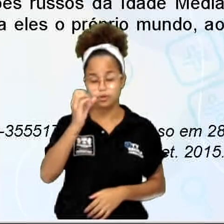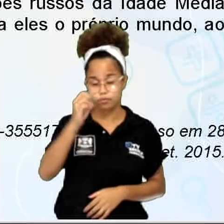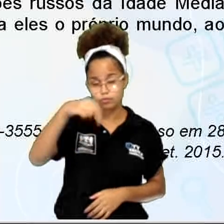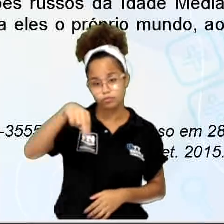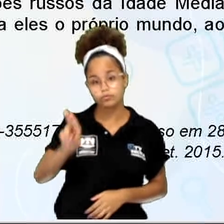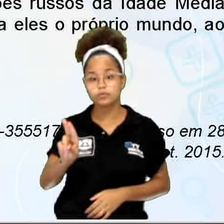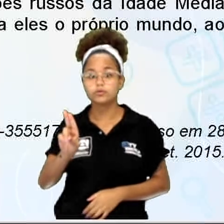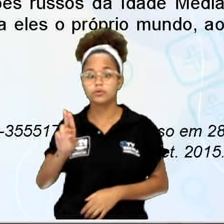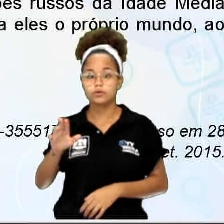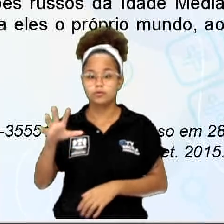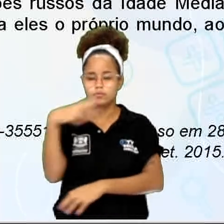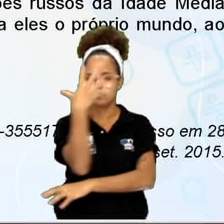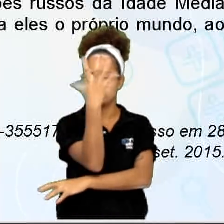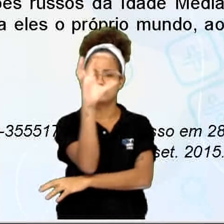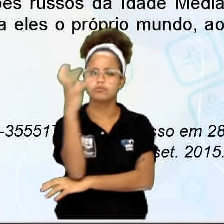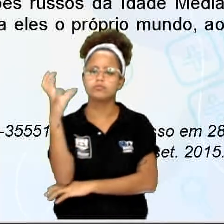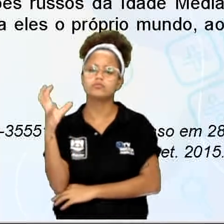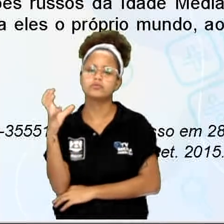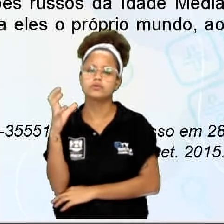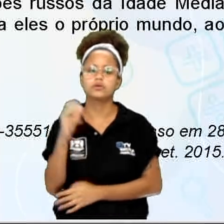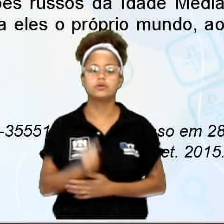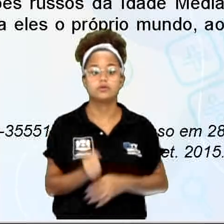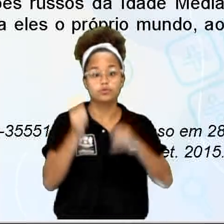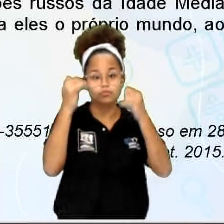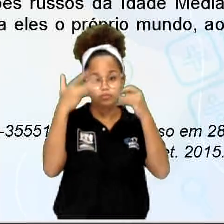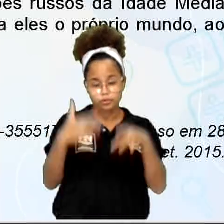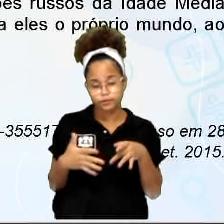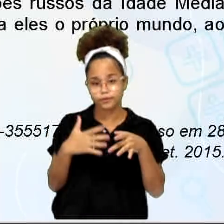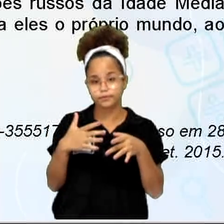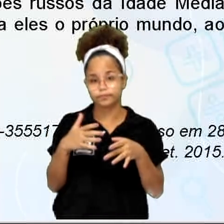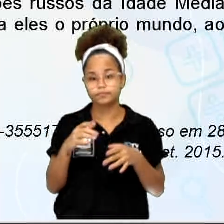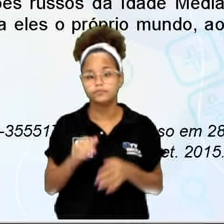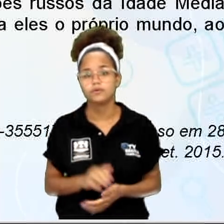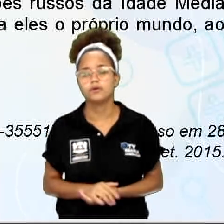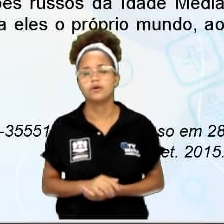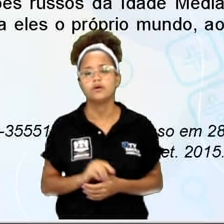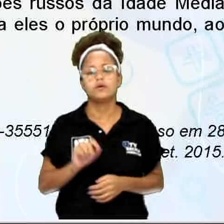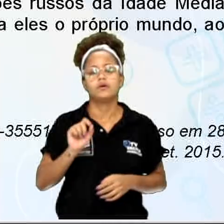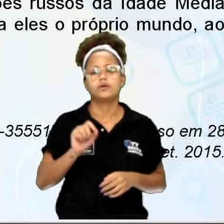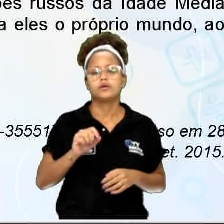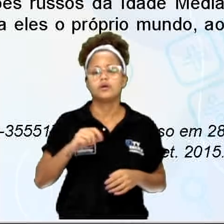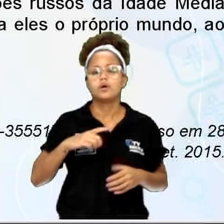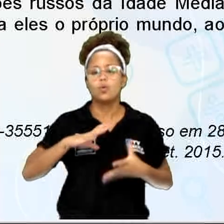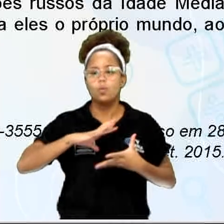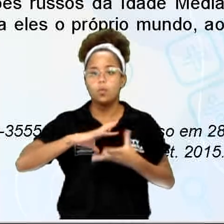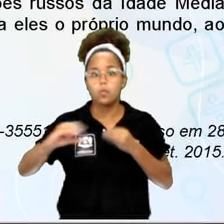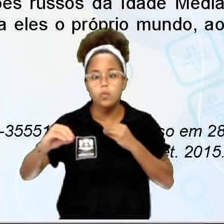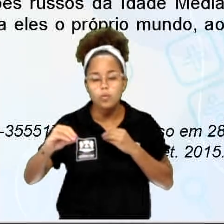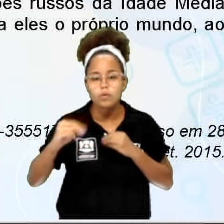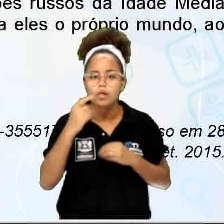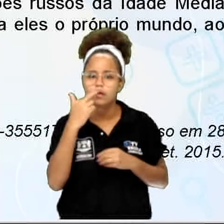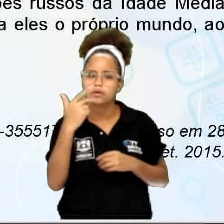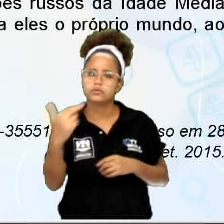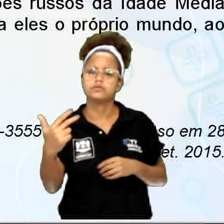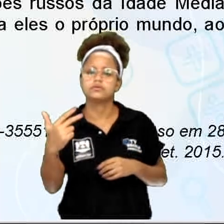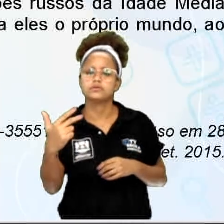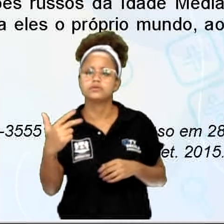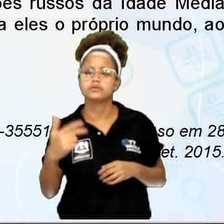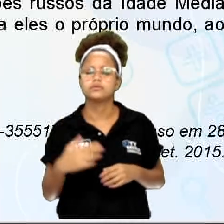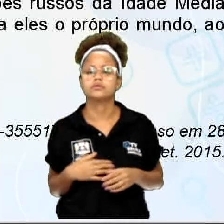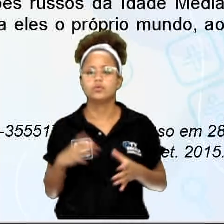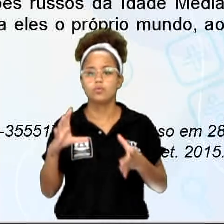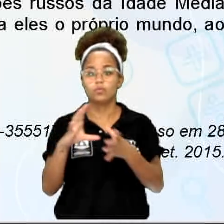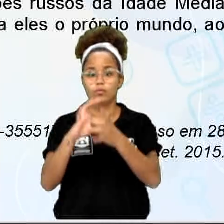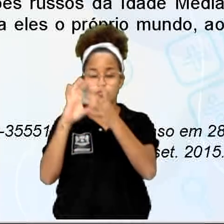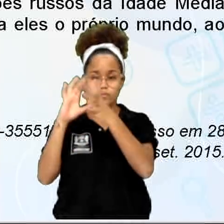Ambiente, PNUMA, diz que o desaparecimento de uma língua e de seu contexto cultural